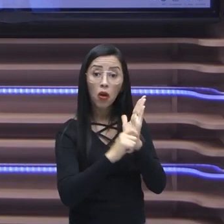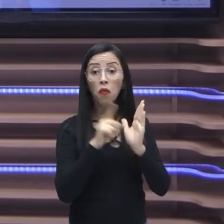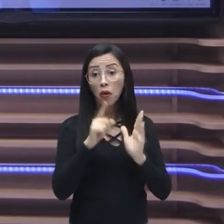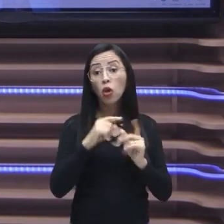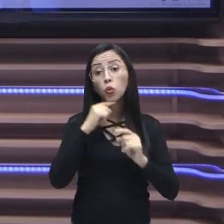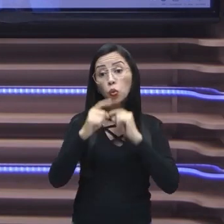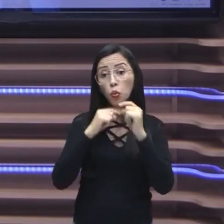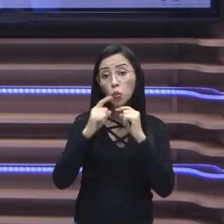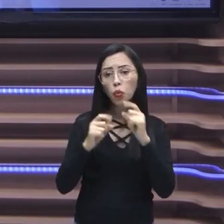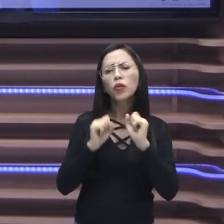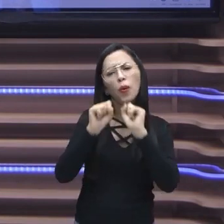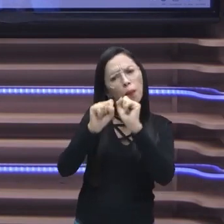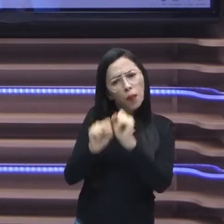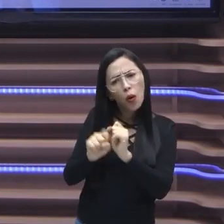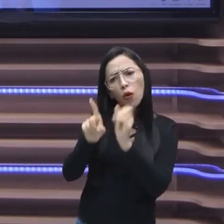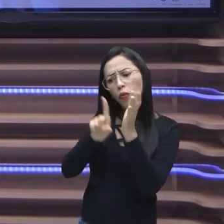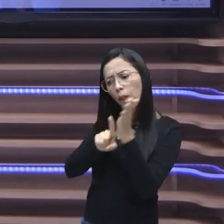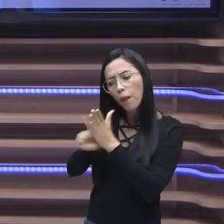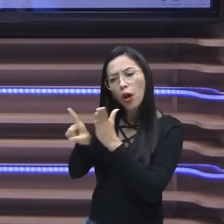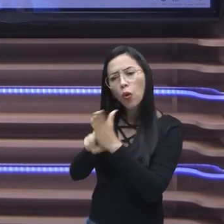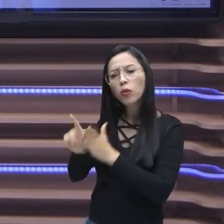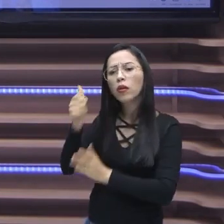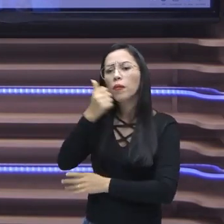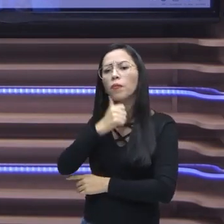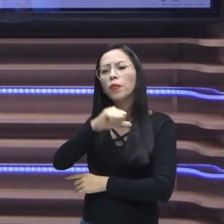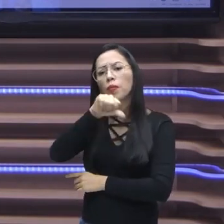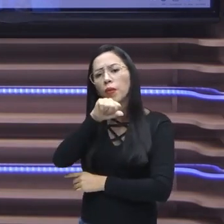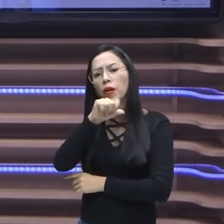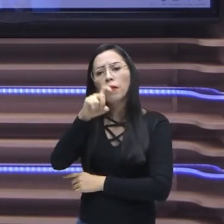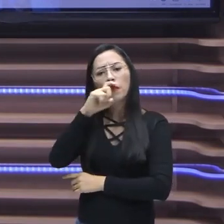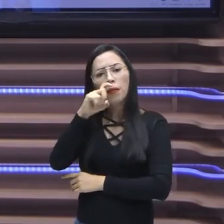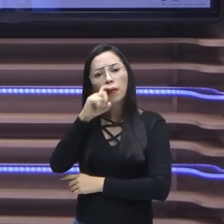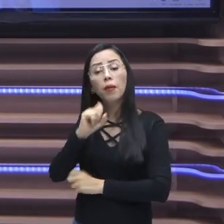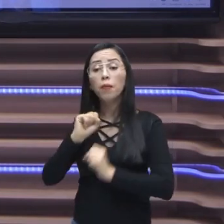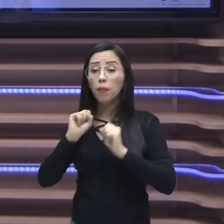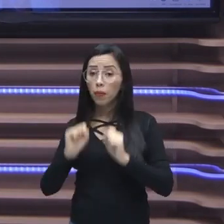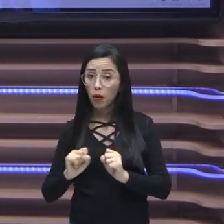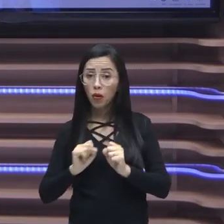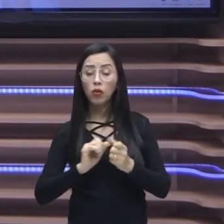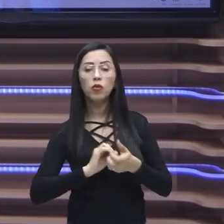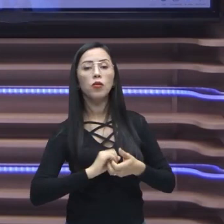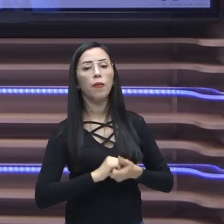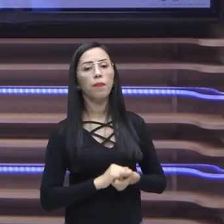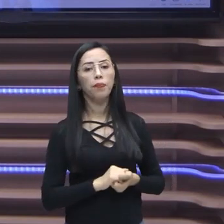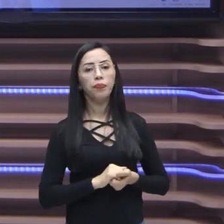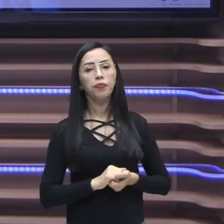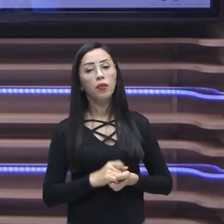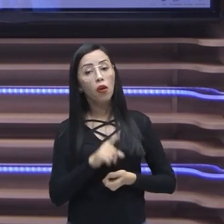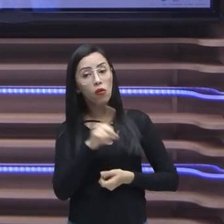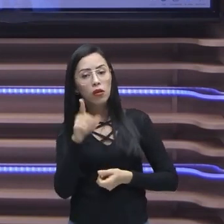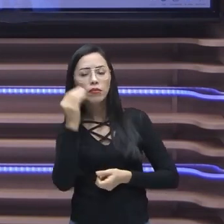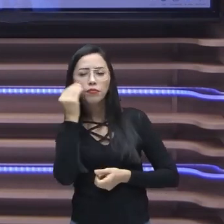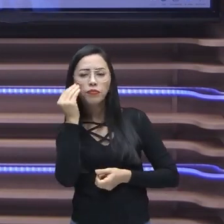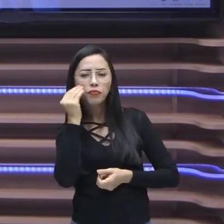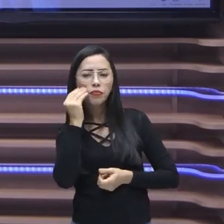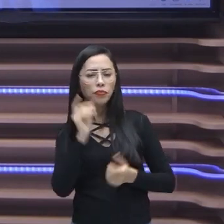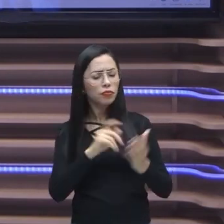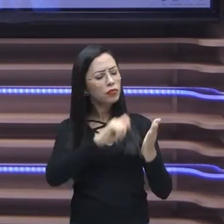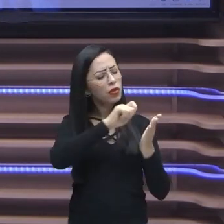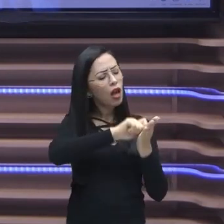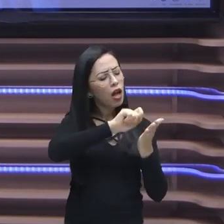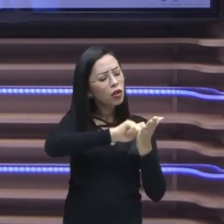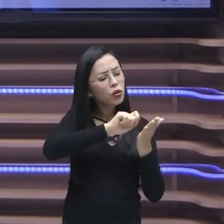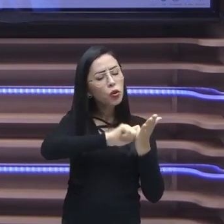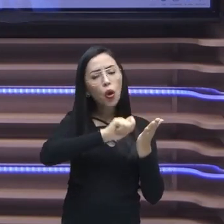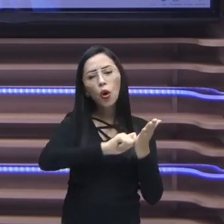principal? Porque podem fazer duas leituras diferentes do mesmo texto. E aí vocês combinam. Coloca anotadinho lá o